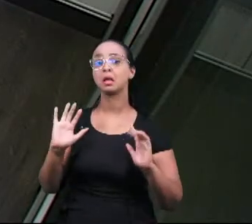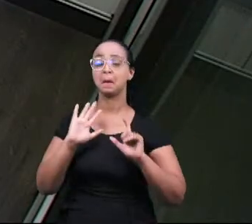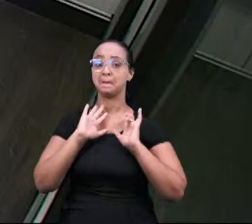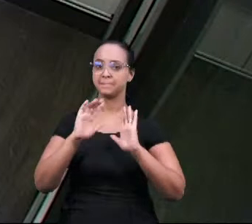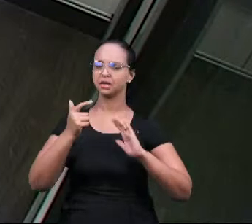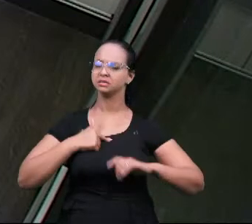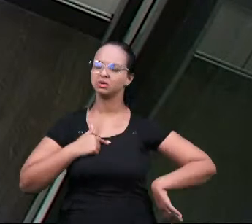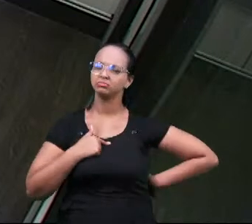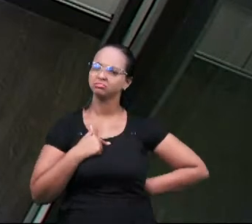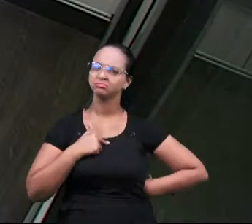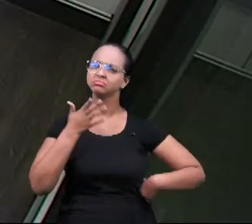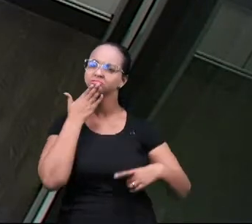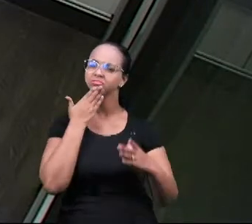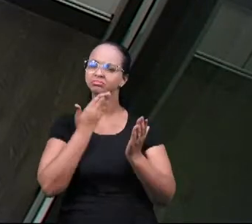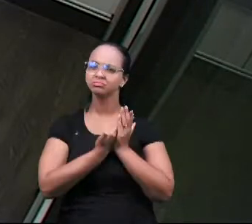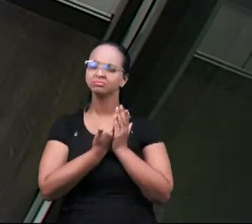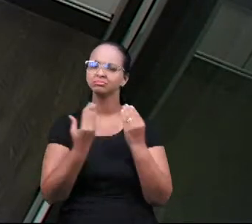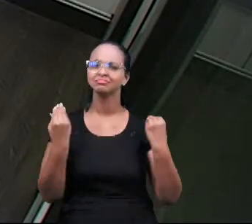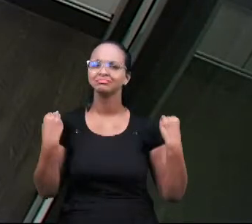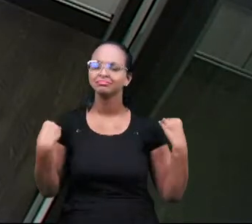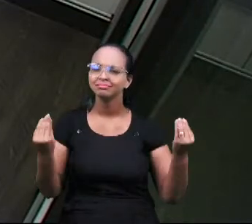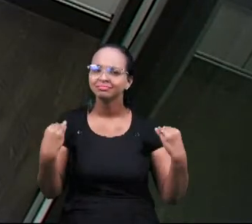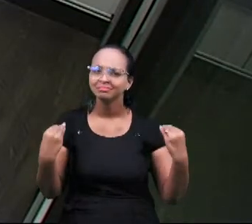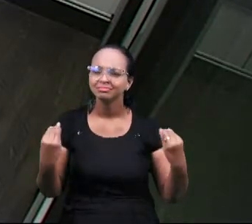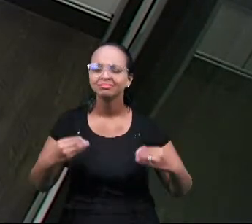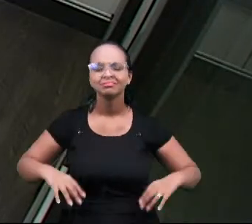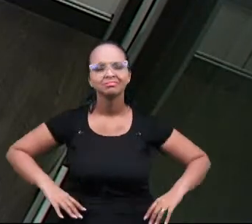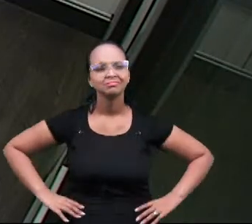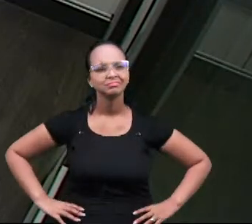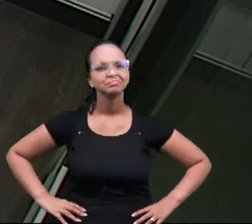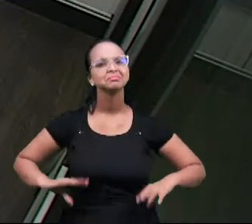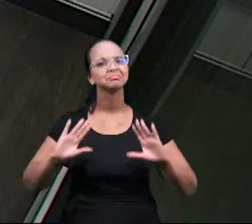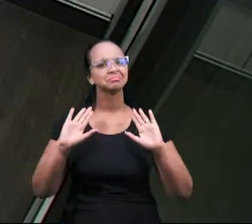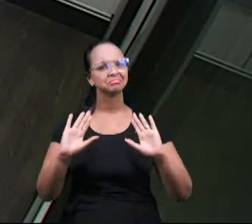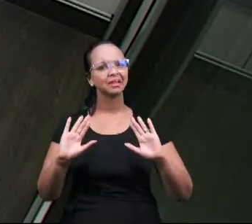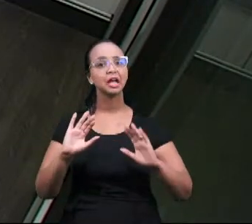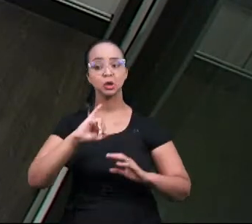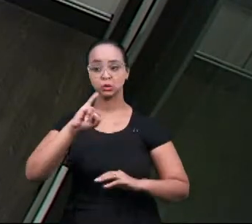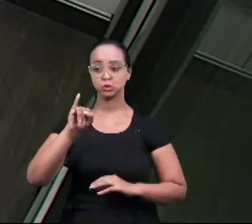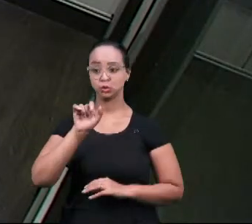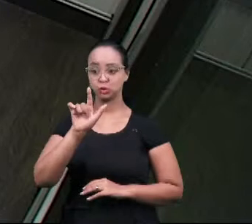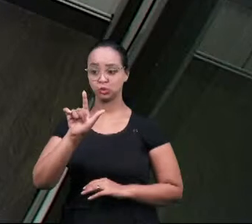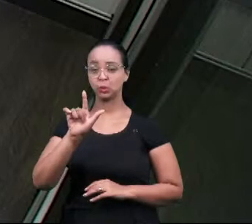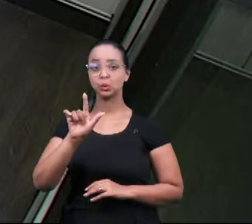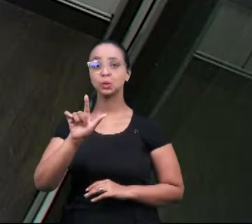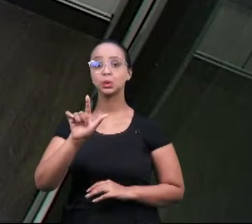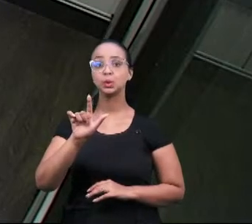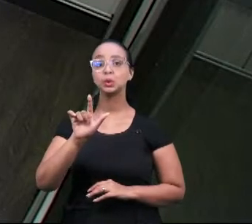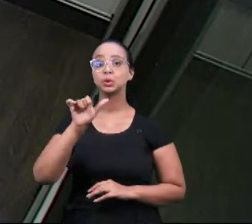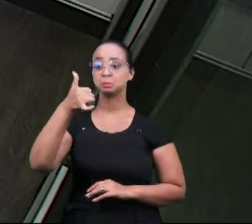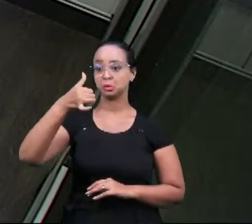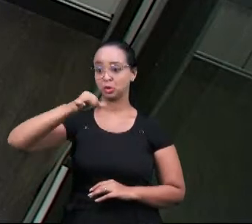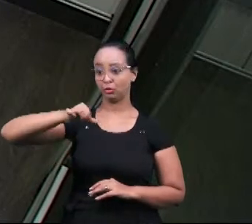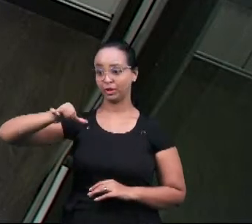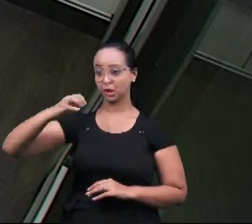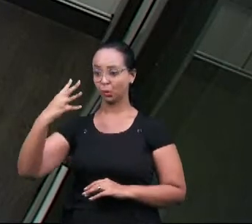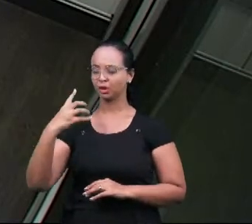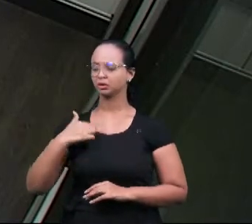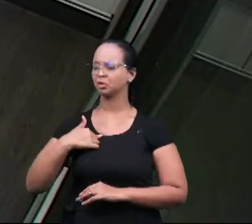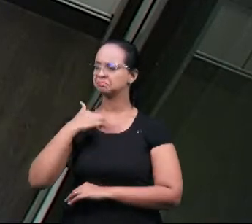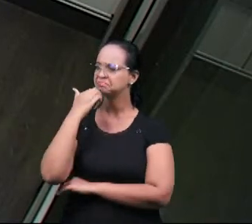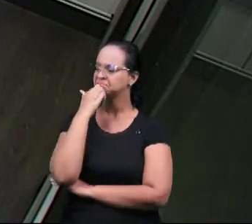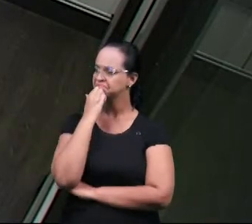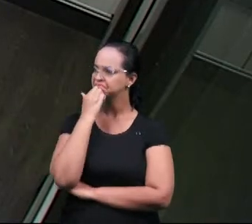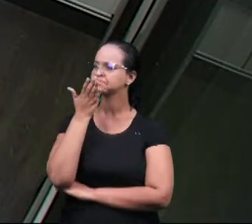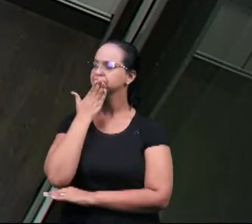muito impressionado com aquilo. Aquilo realmente foi em julho de 94, né, que ocorreu esse fato. Eu fiquei